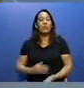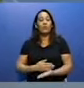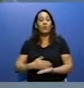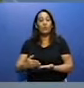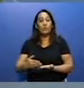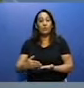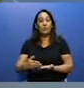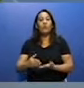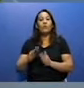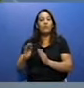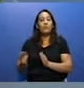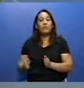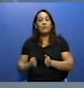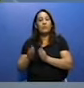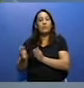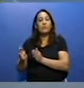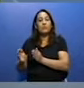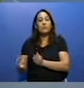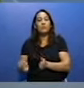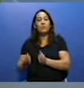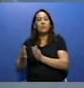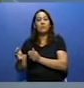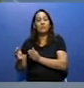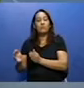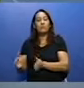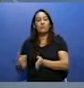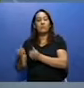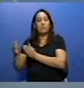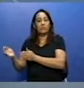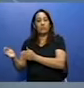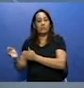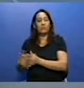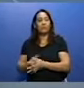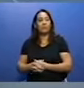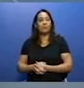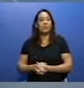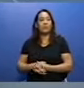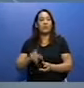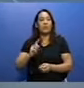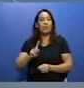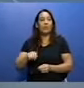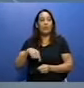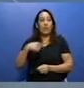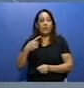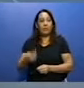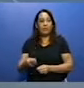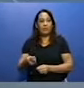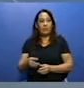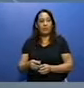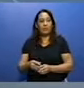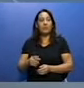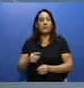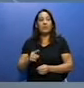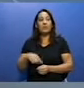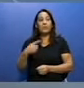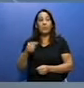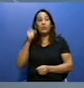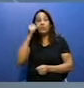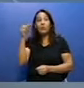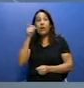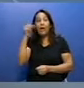continuou. A gente pegou os 6 elementos que vem depois do gatinho, tá vendo? Ó,